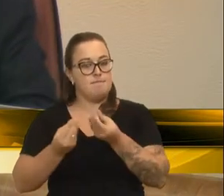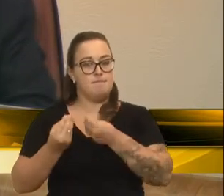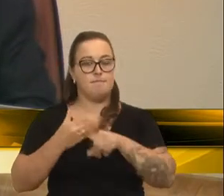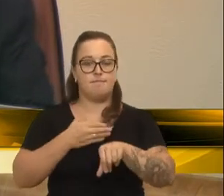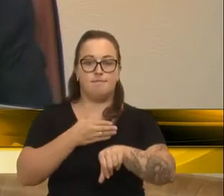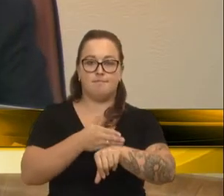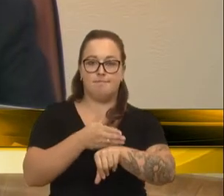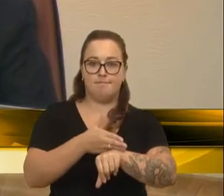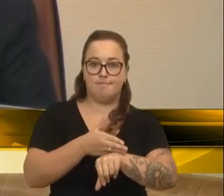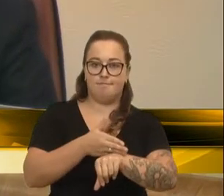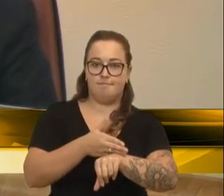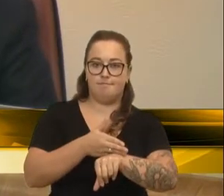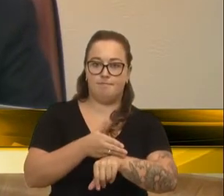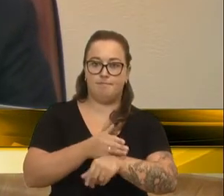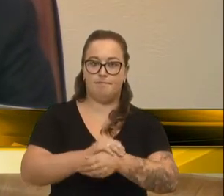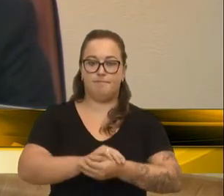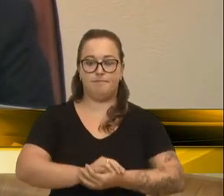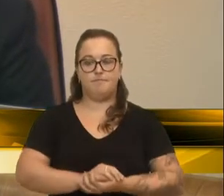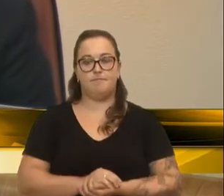Ponto.